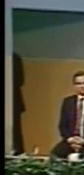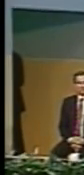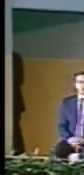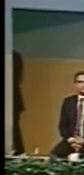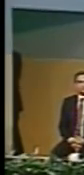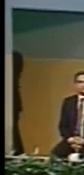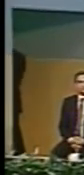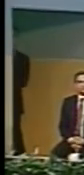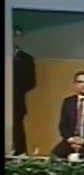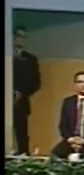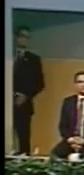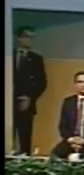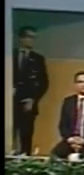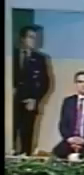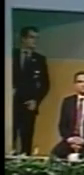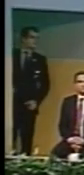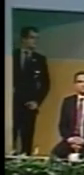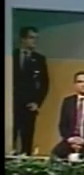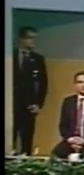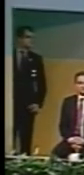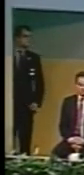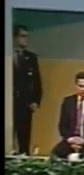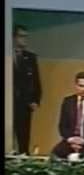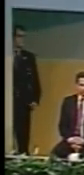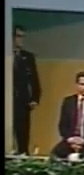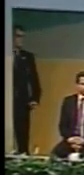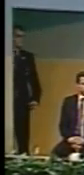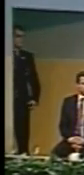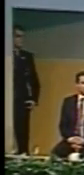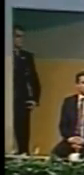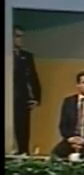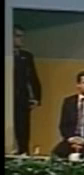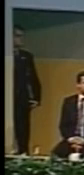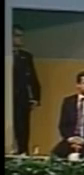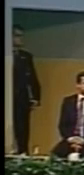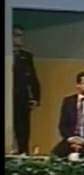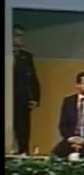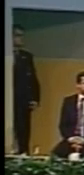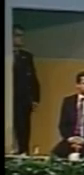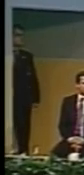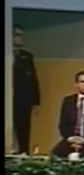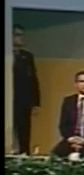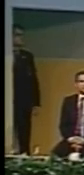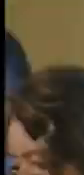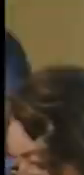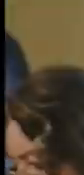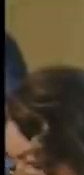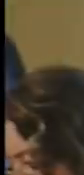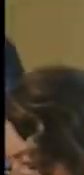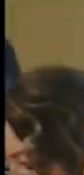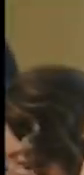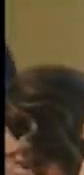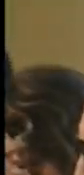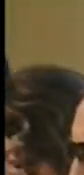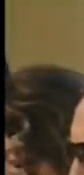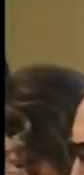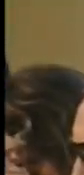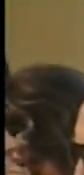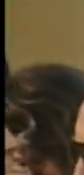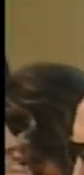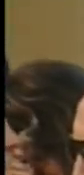marco histórico para o Grupo EBX, é ainda um marco para o nosso país, que passa a contar com uma operadora